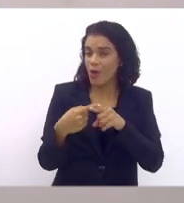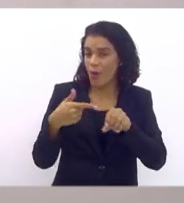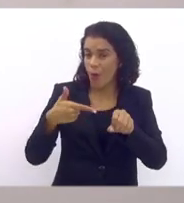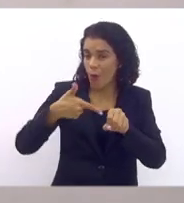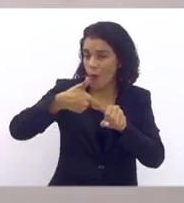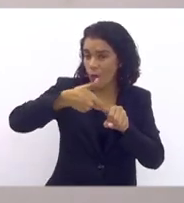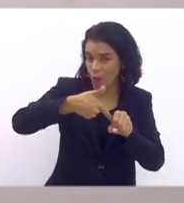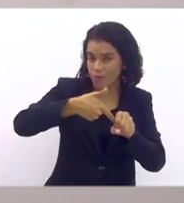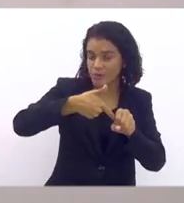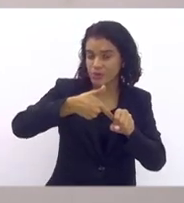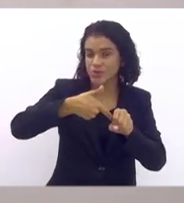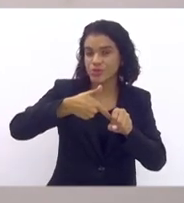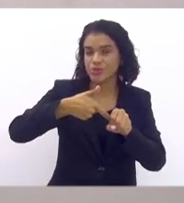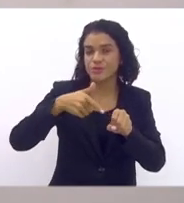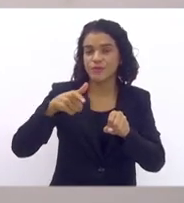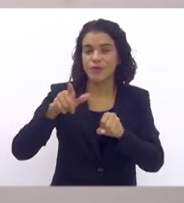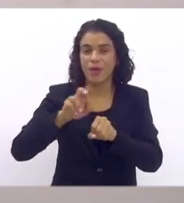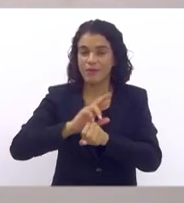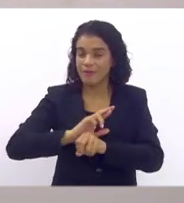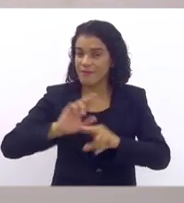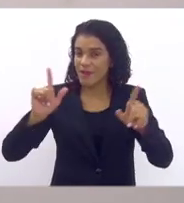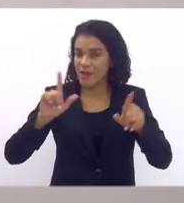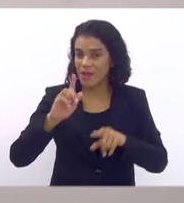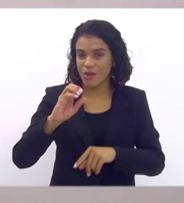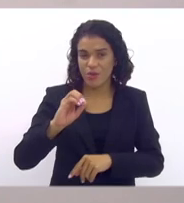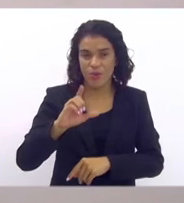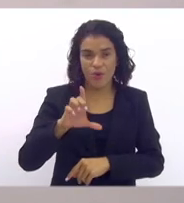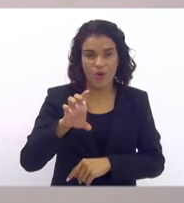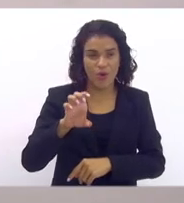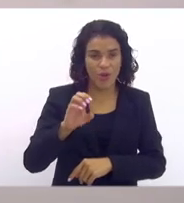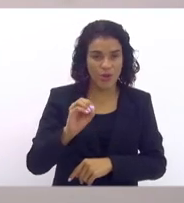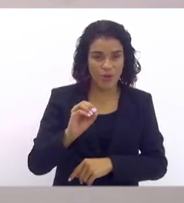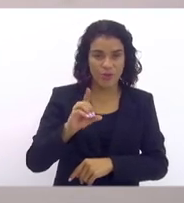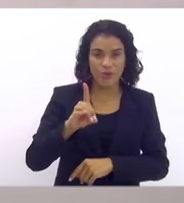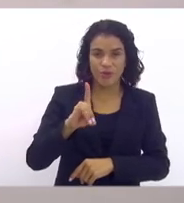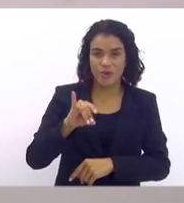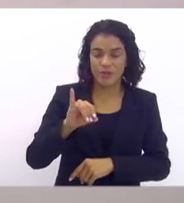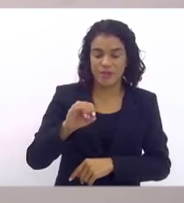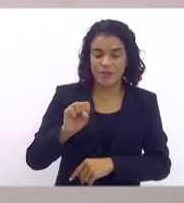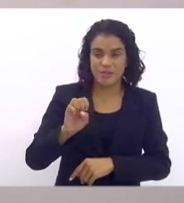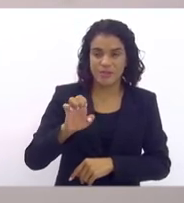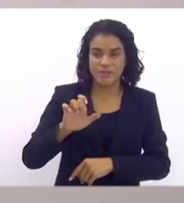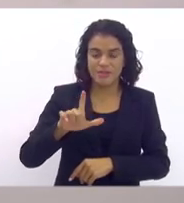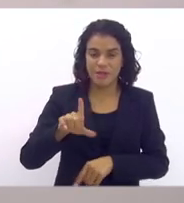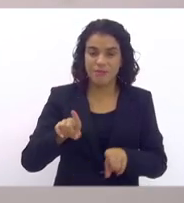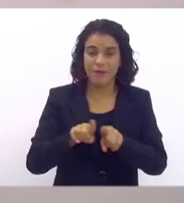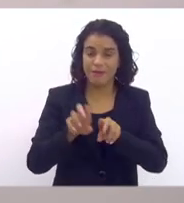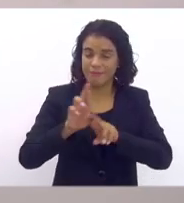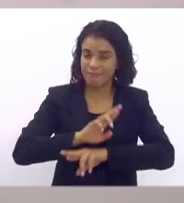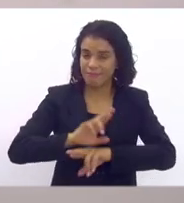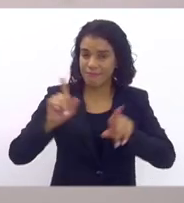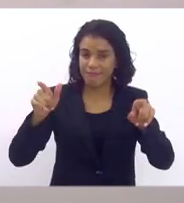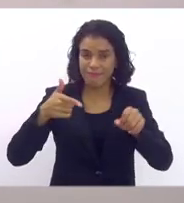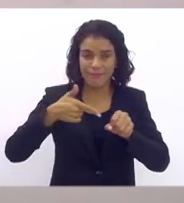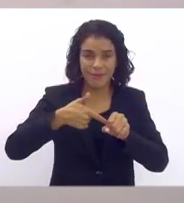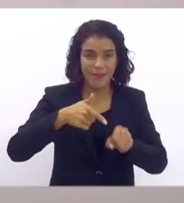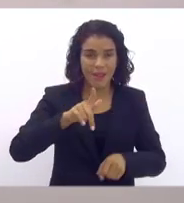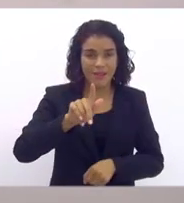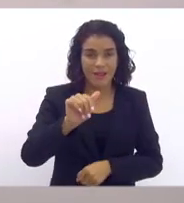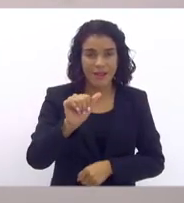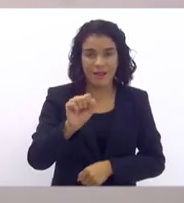diferente do óleo diesel é diferente do do do da gasolina né que ela